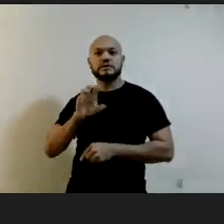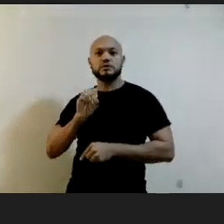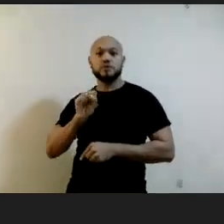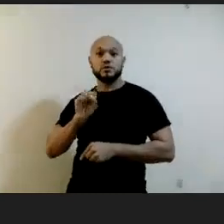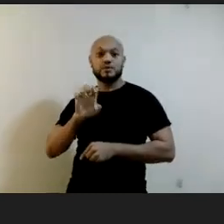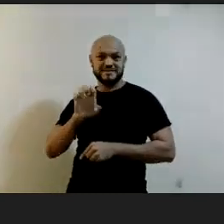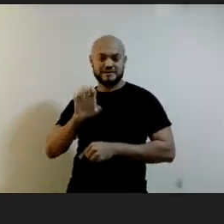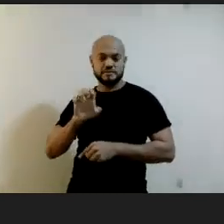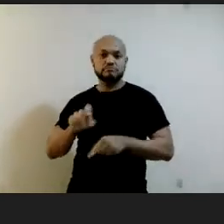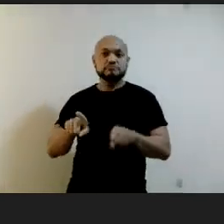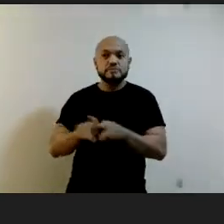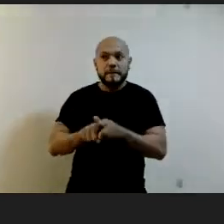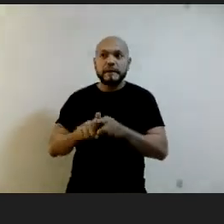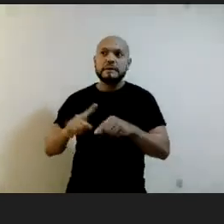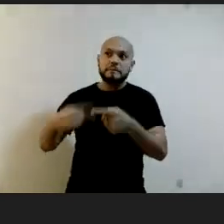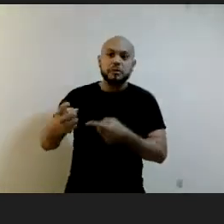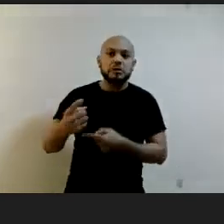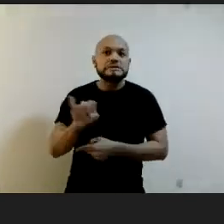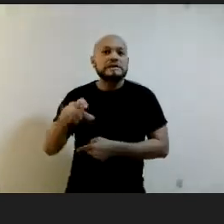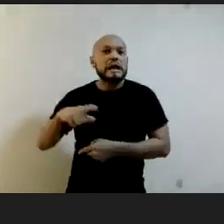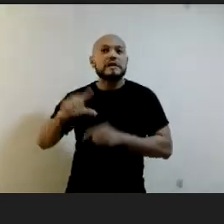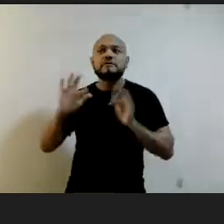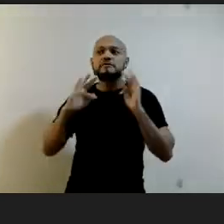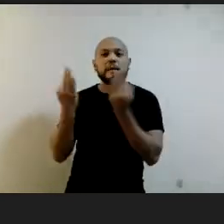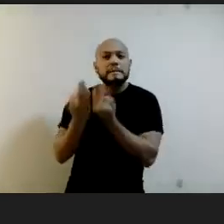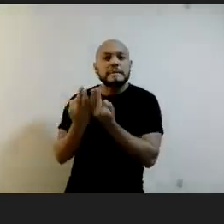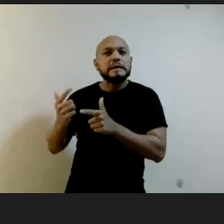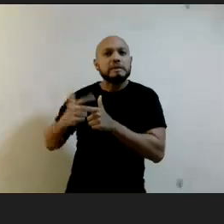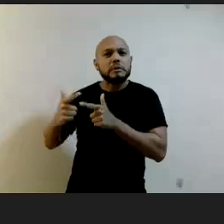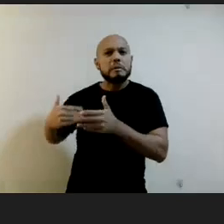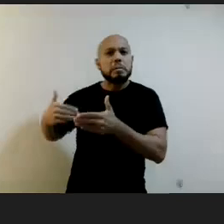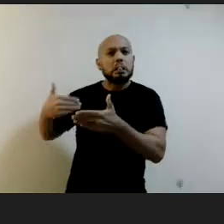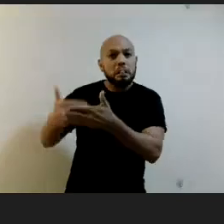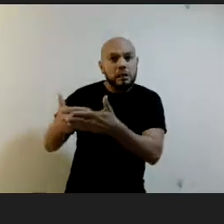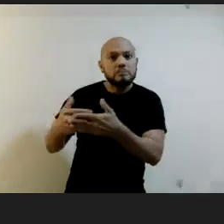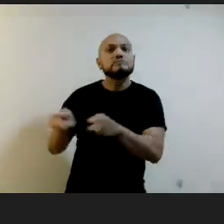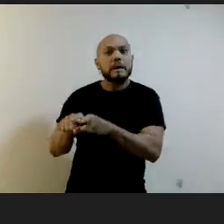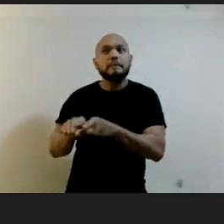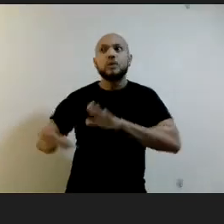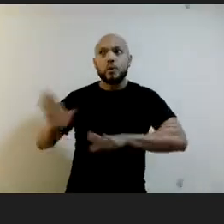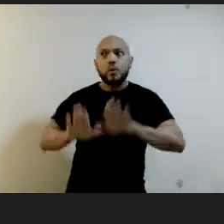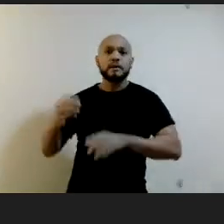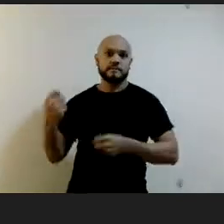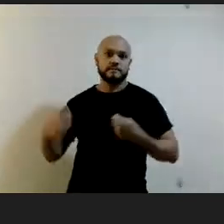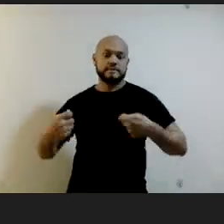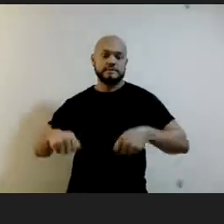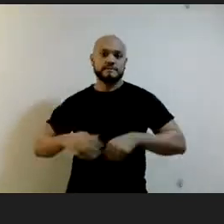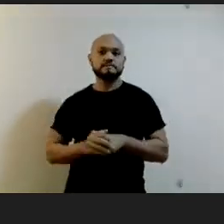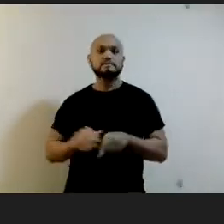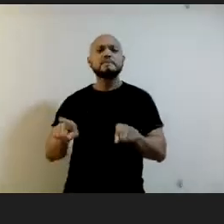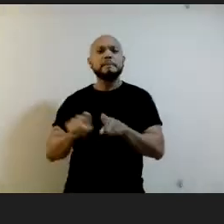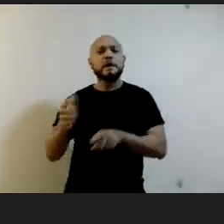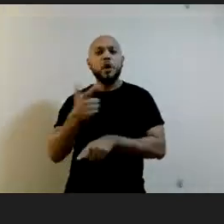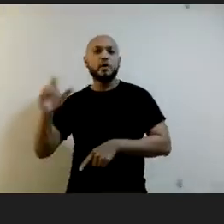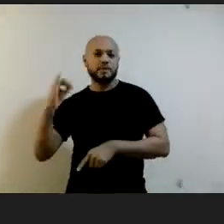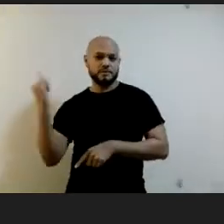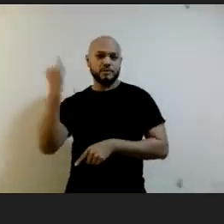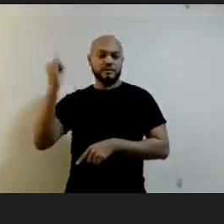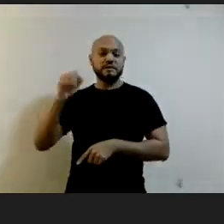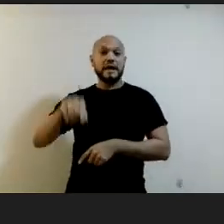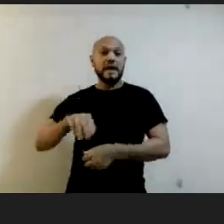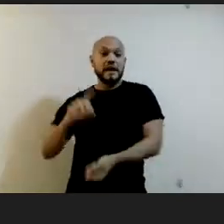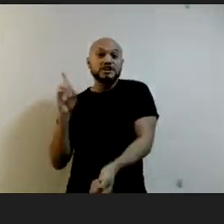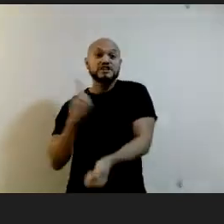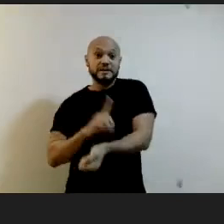dependendo da história familiar. E uma coisa muito frequente é o diabetes que aparece na